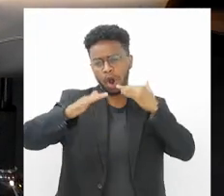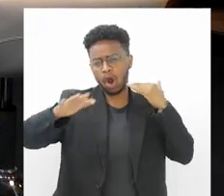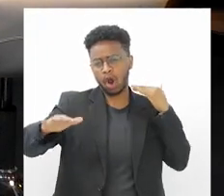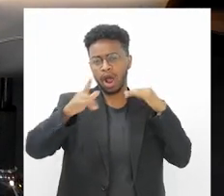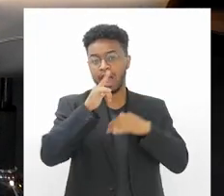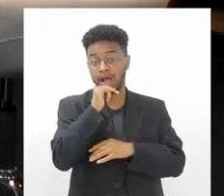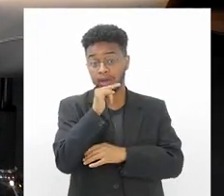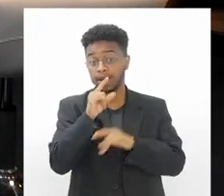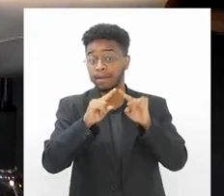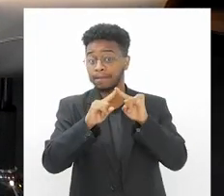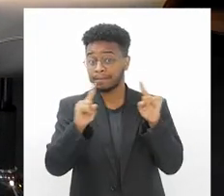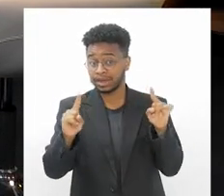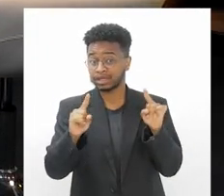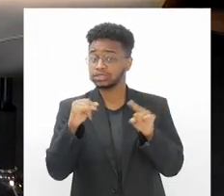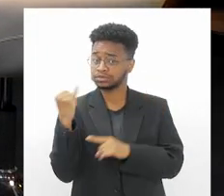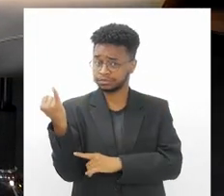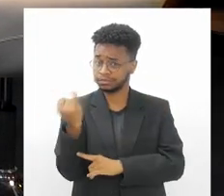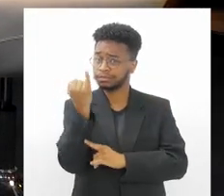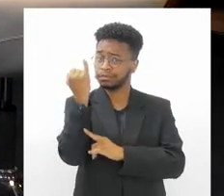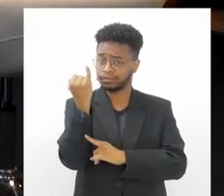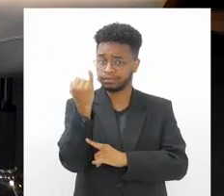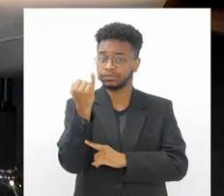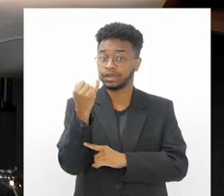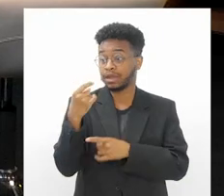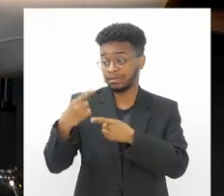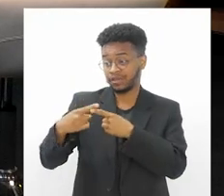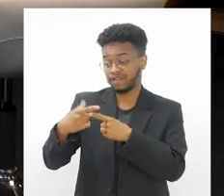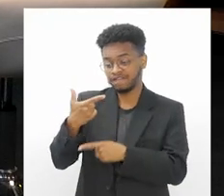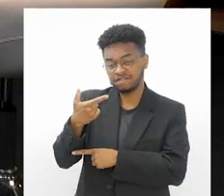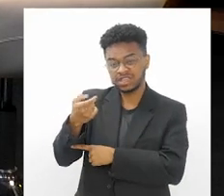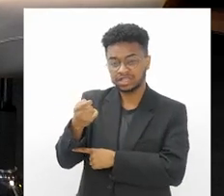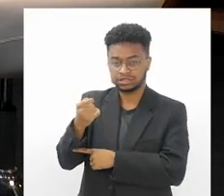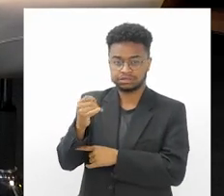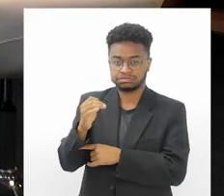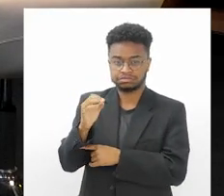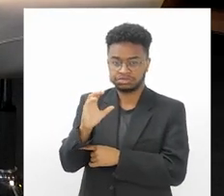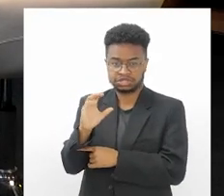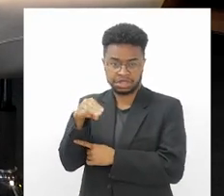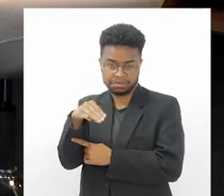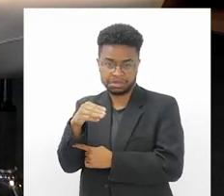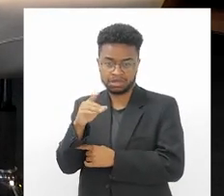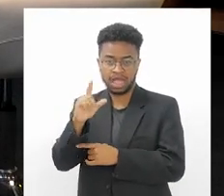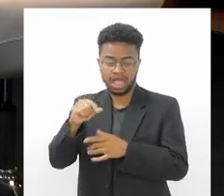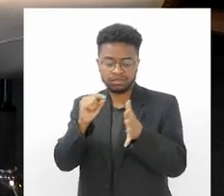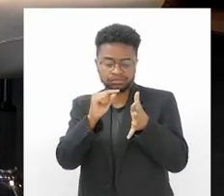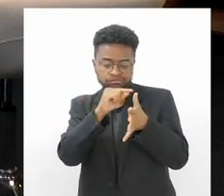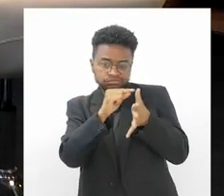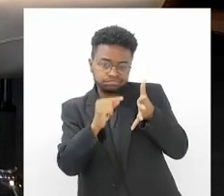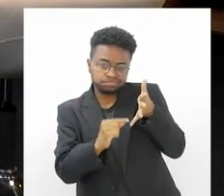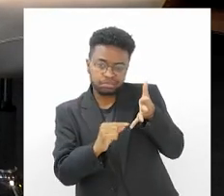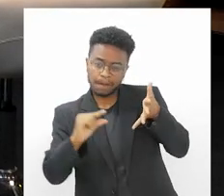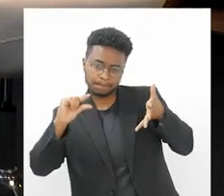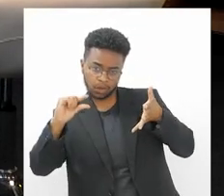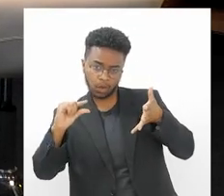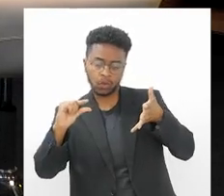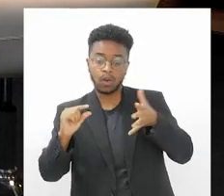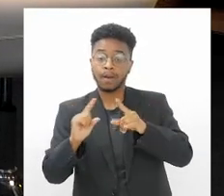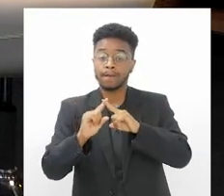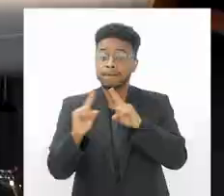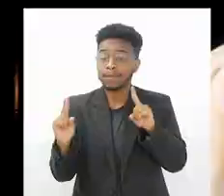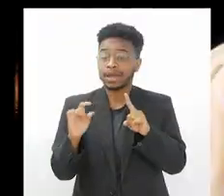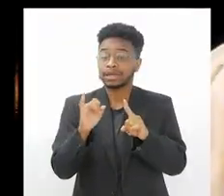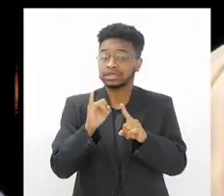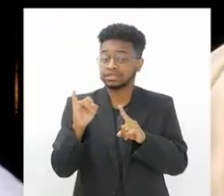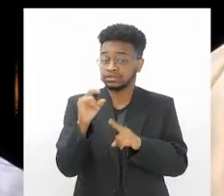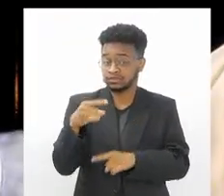de água, mas é muito importante. Justamente, quando você pega 20 centímetros, ah, você vê que é menos de um palmo. Sim, né? Sim. Mas quando você